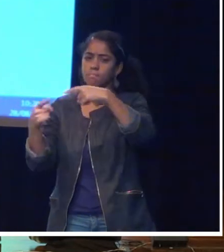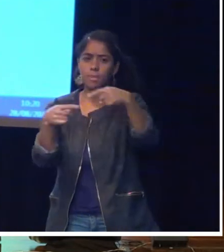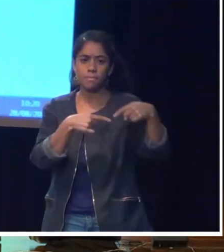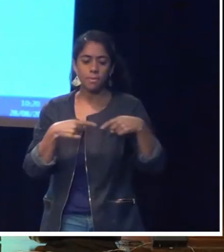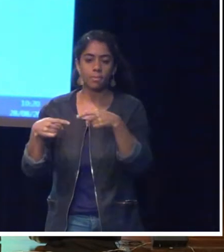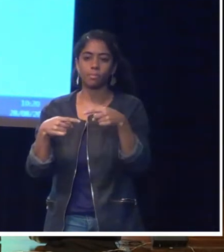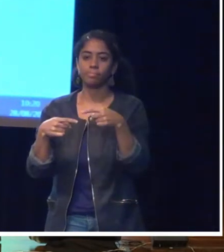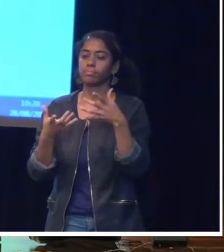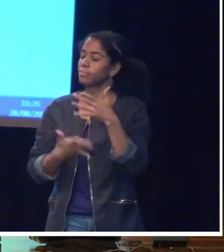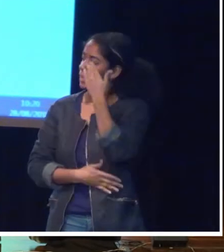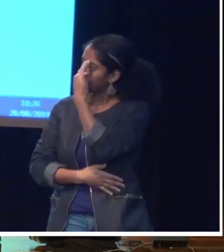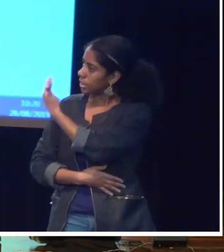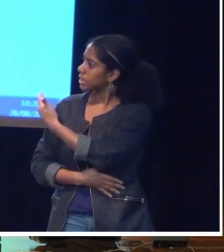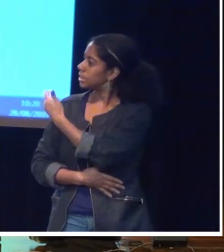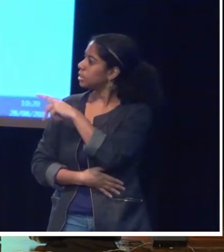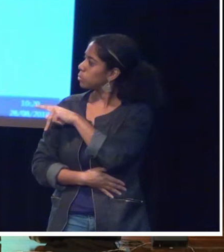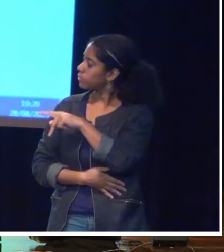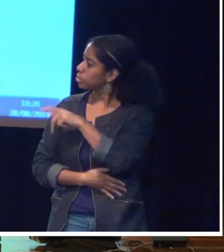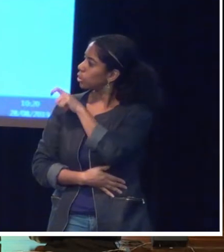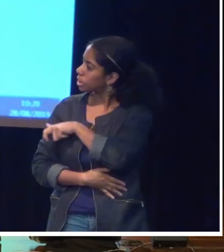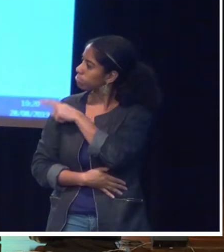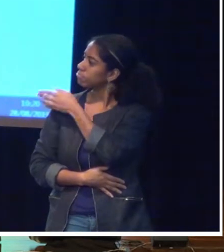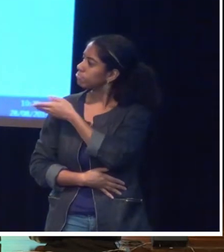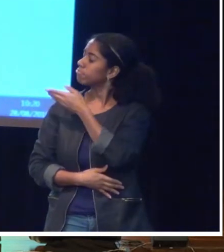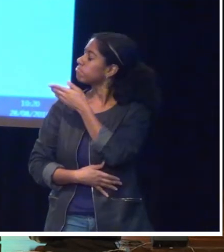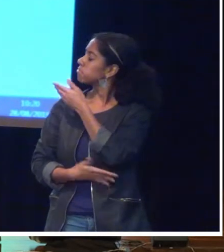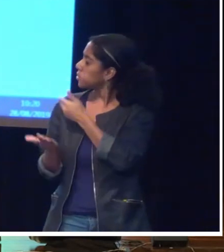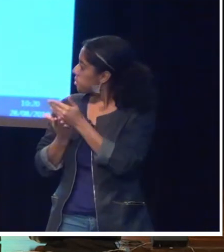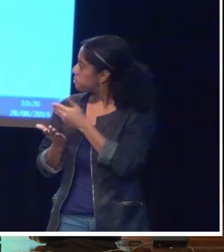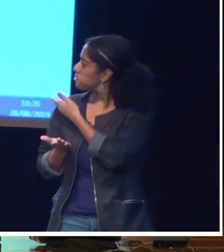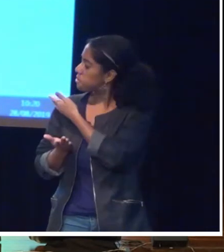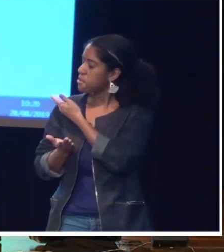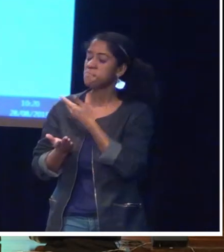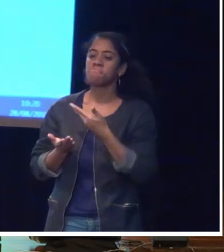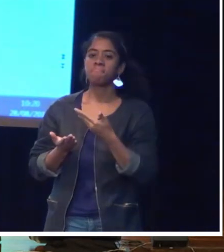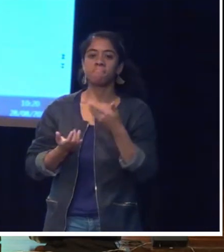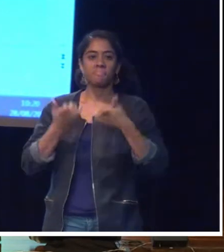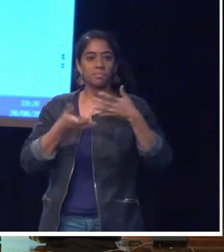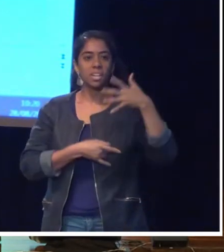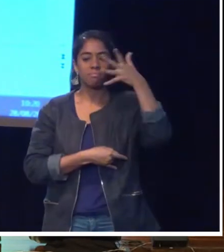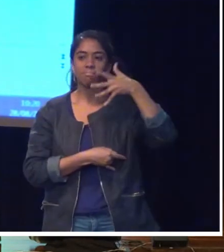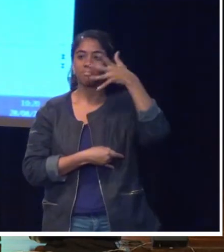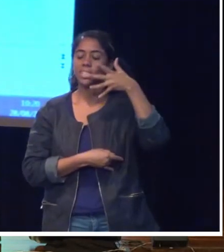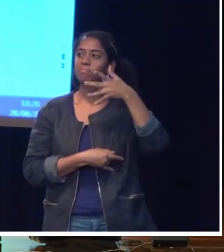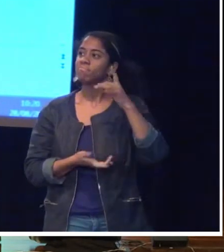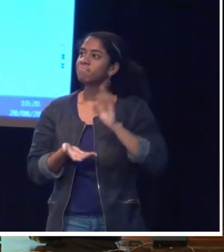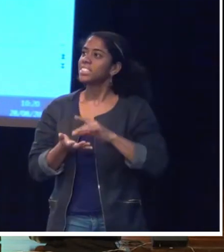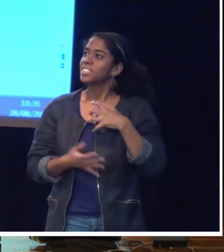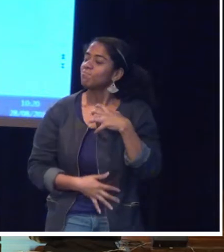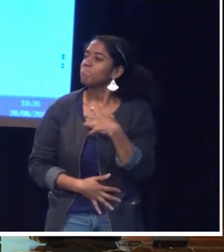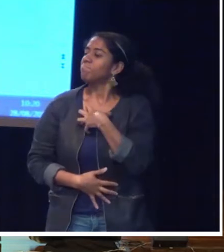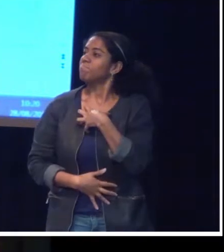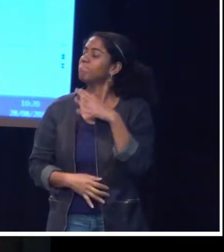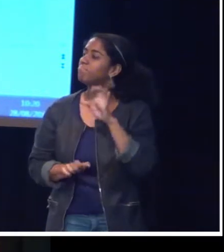ter iniciado essa fala maravilhosa, da qual agora me sinto mais contemplado na fala, e como